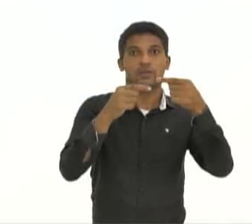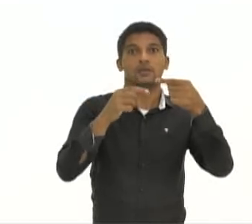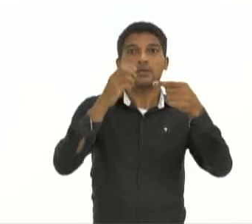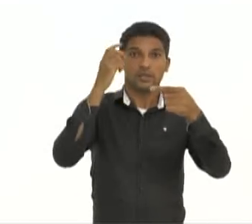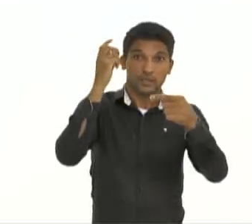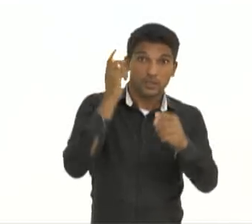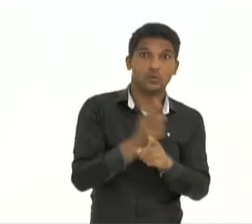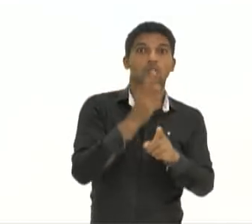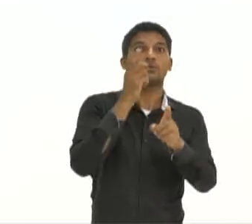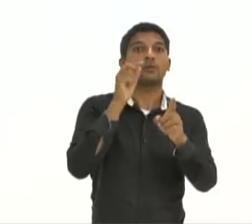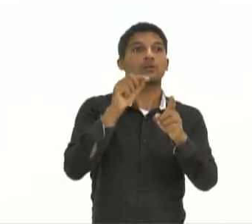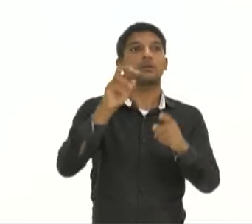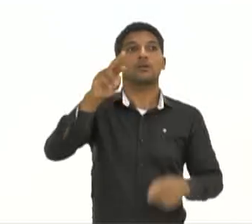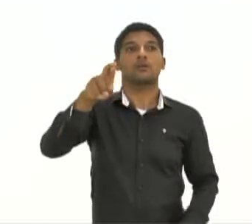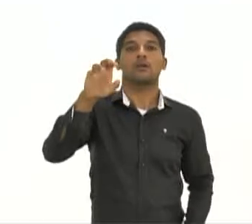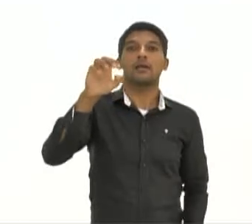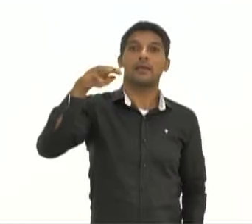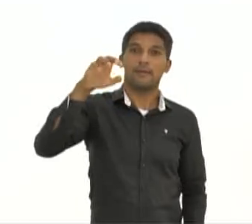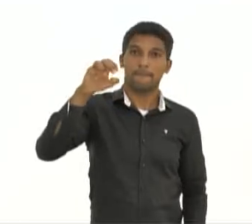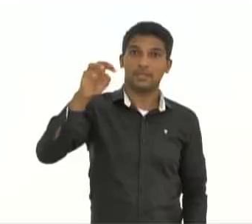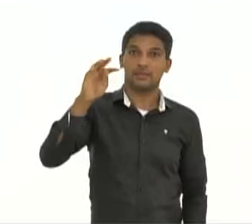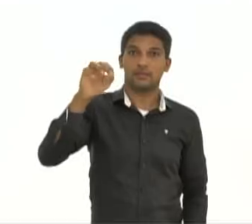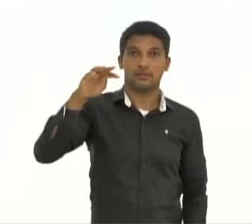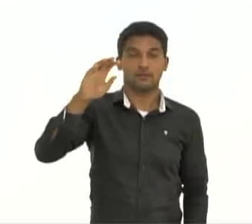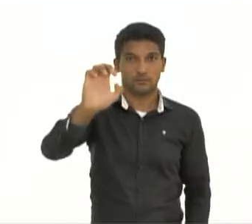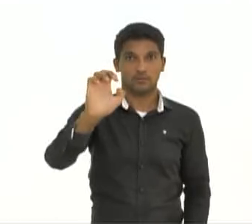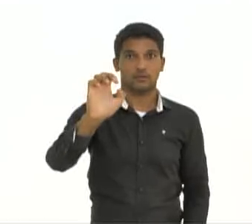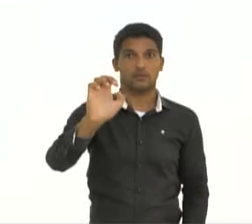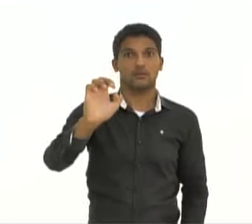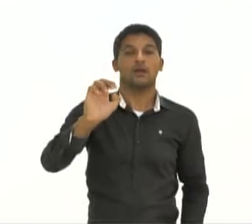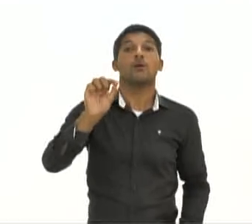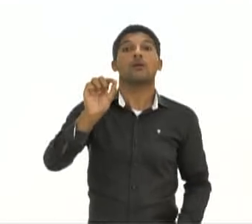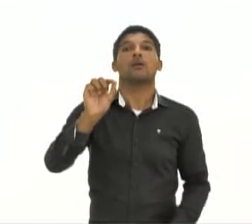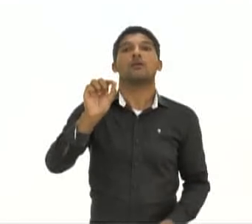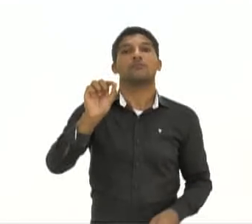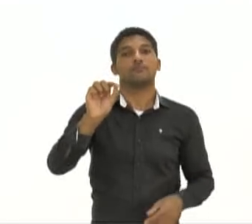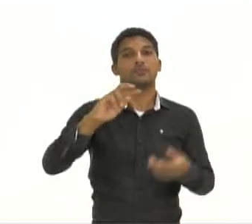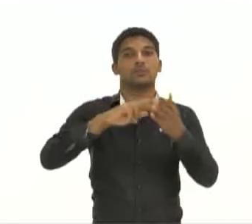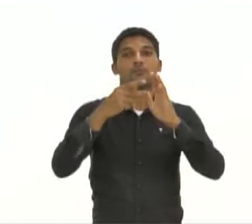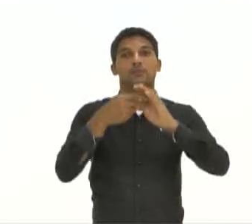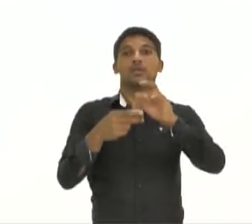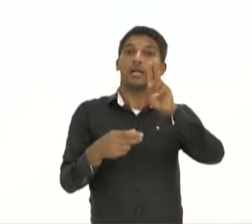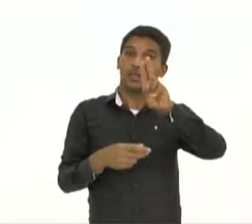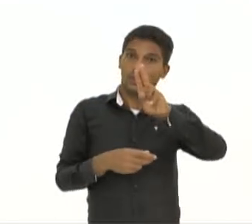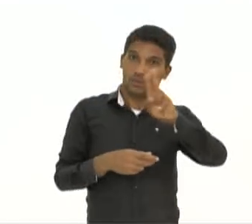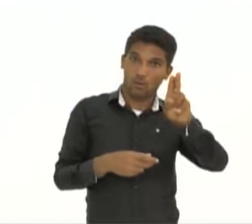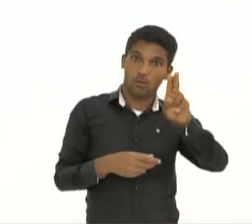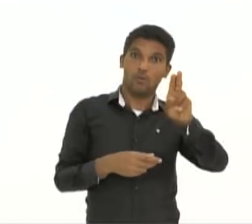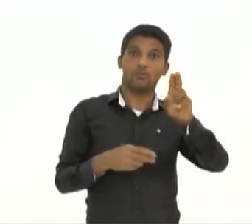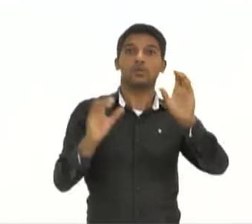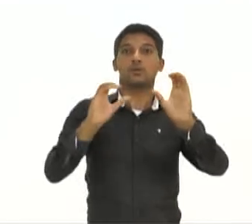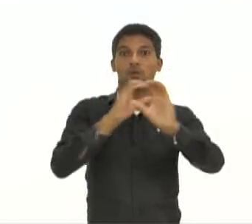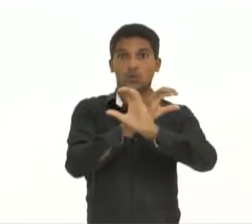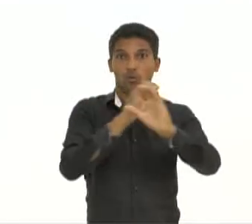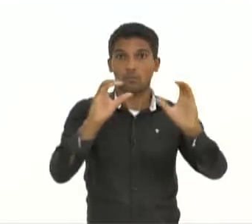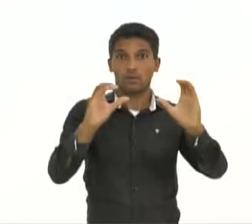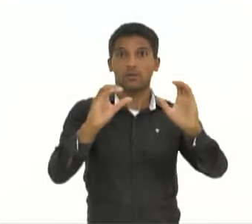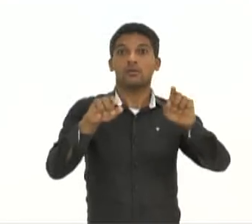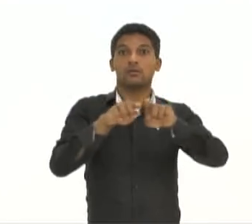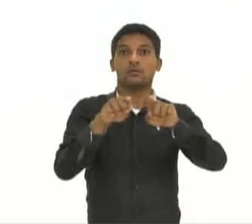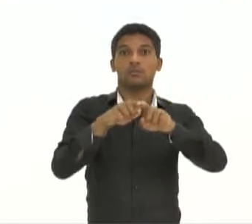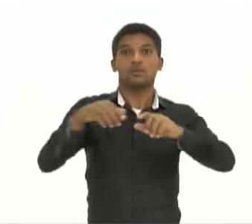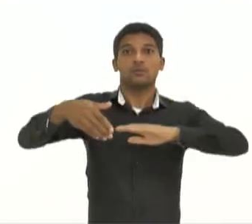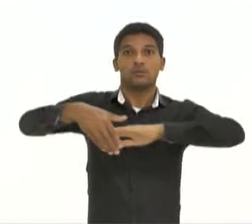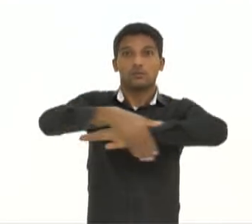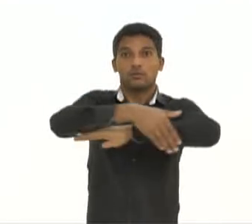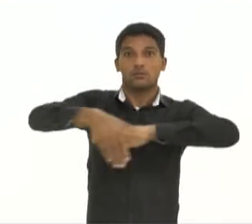nova que eu trouxe agora nessa aula. Remetente, nome completo, endereço. Então, o remetente é a pessoa que